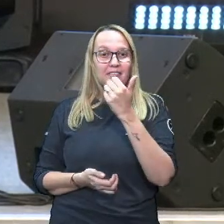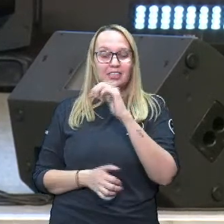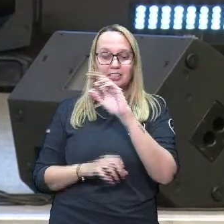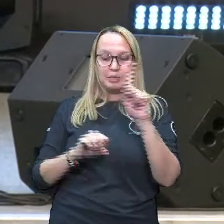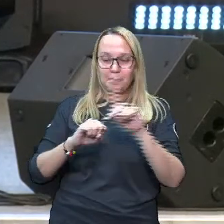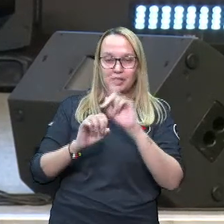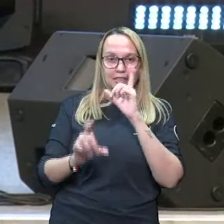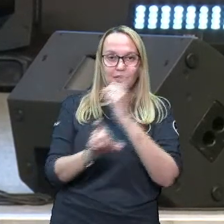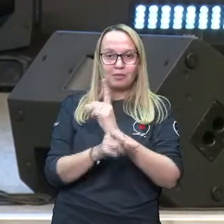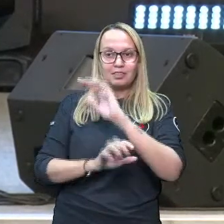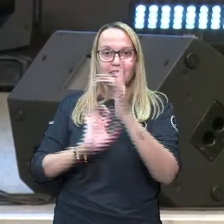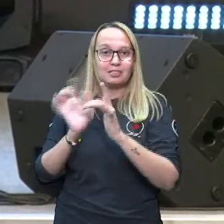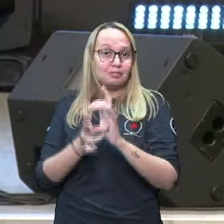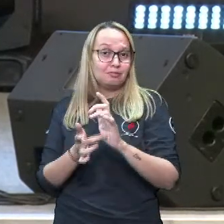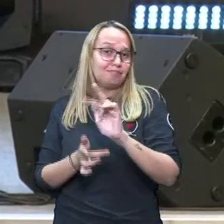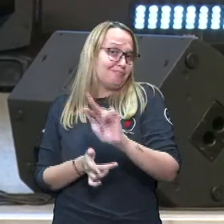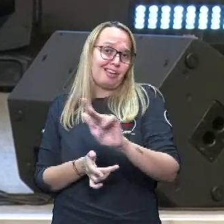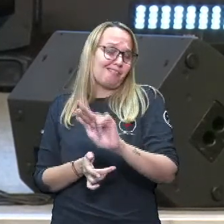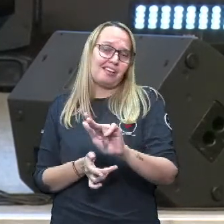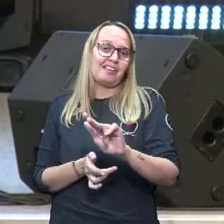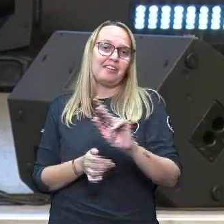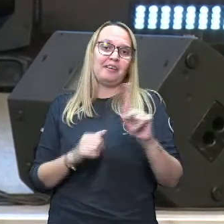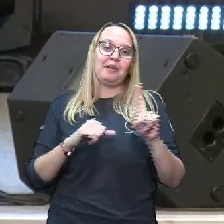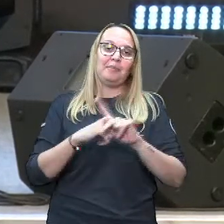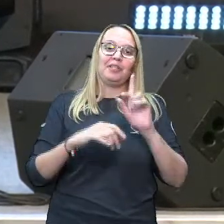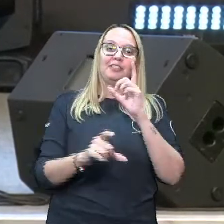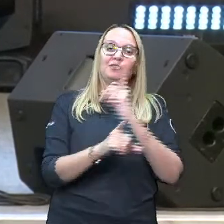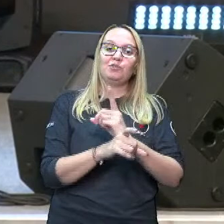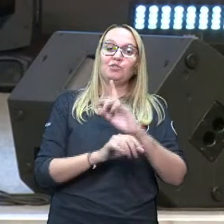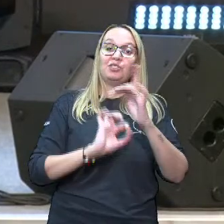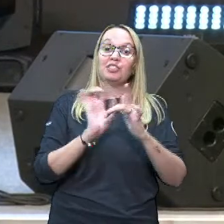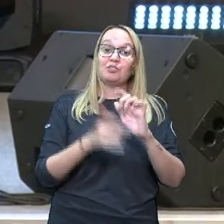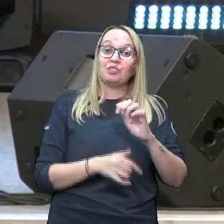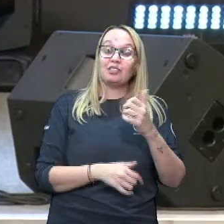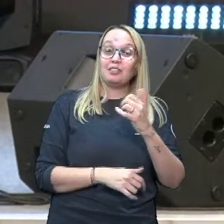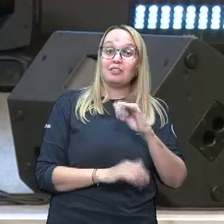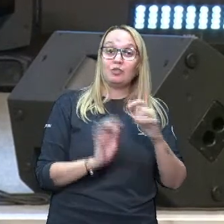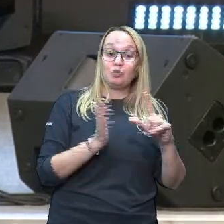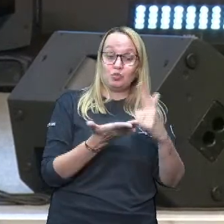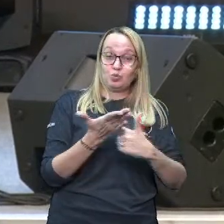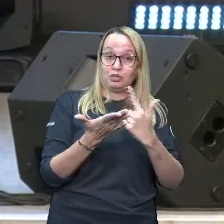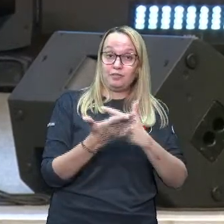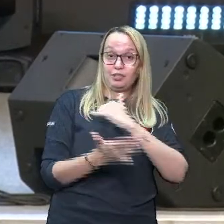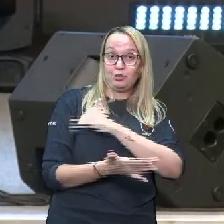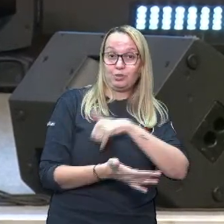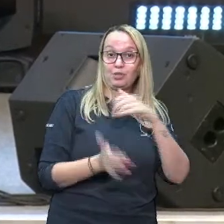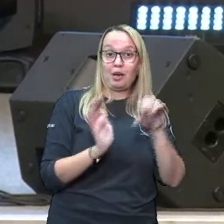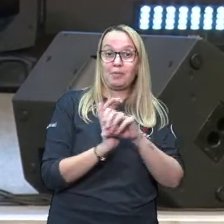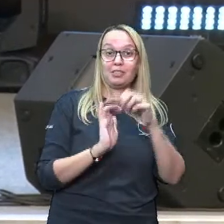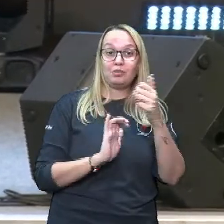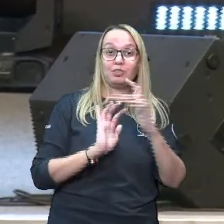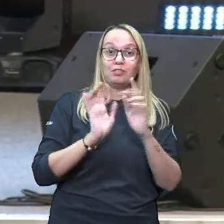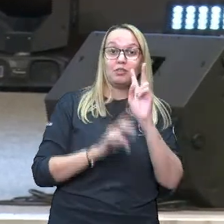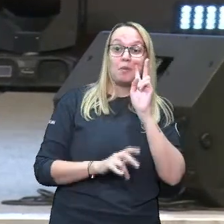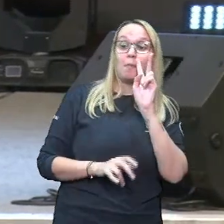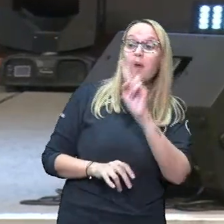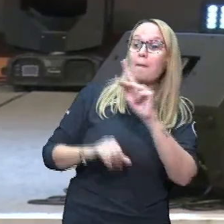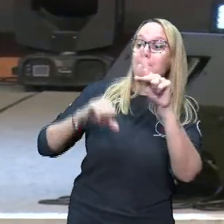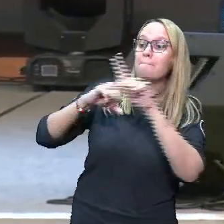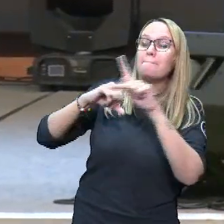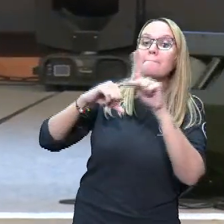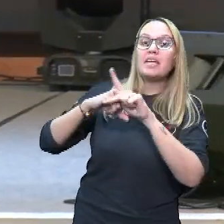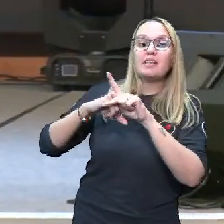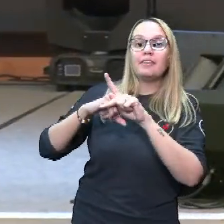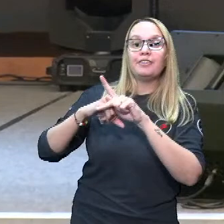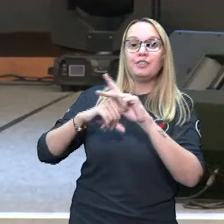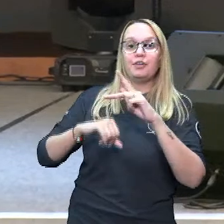Jesus. Na verdade, Pedro encontrou com Jesus a primeira vez em João capítulo 1, versículo 42, quando Jesus olhou para ele de longe e falou, Simão, filho de